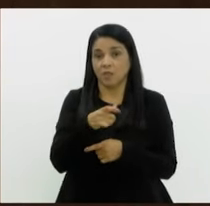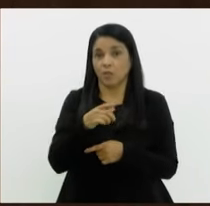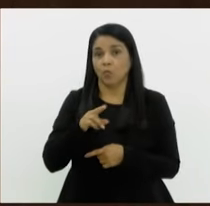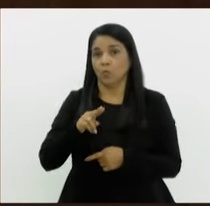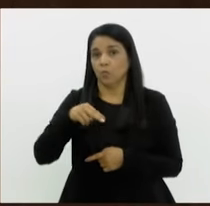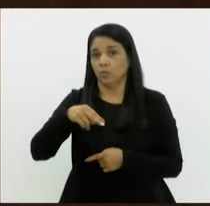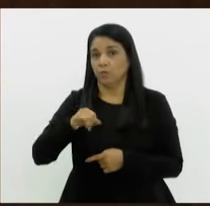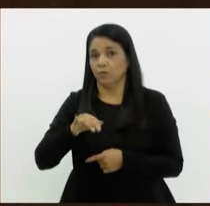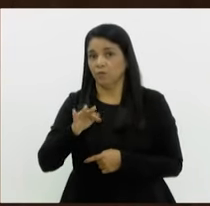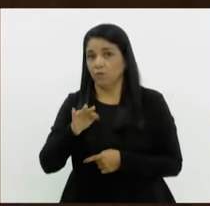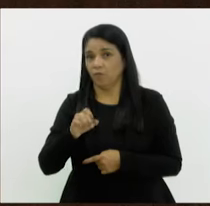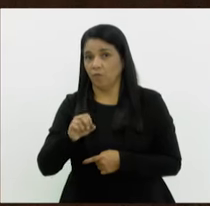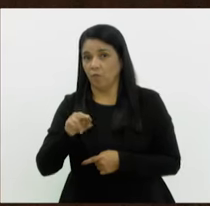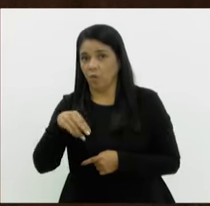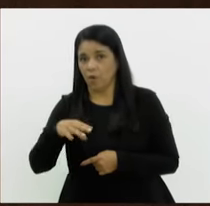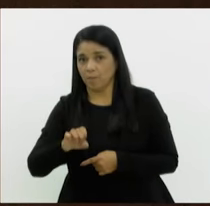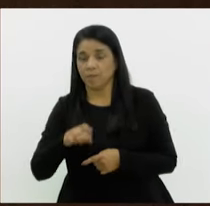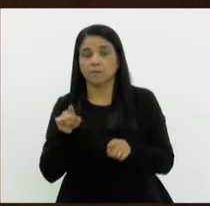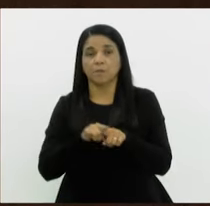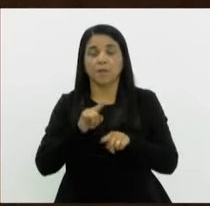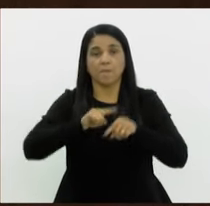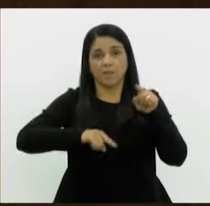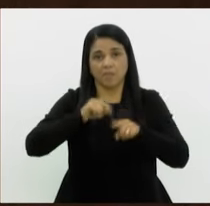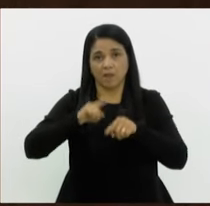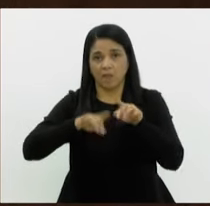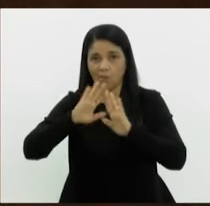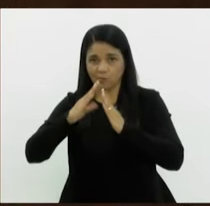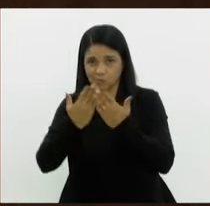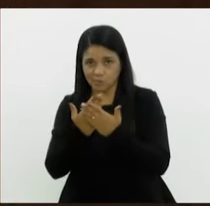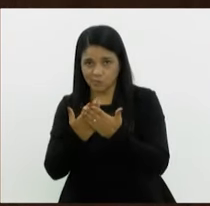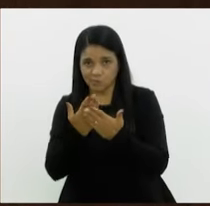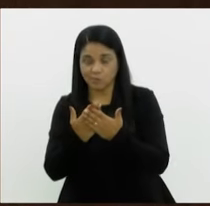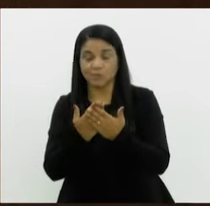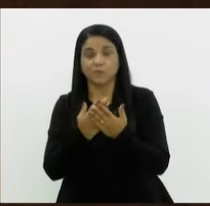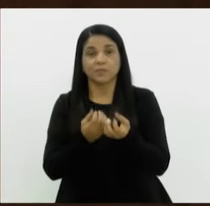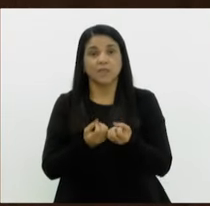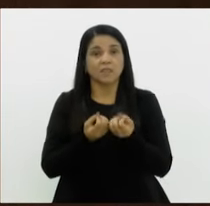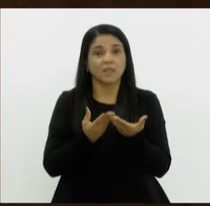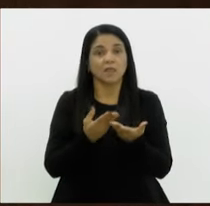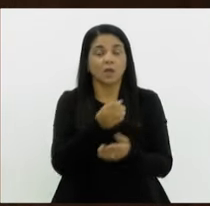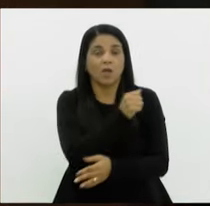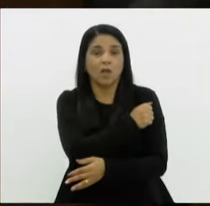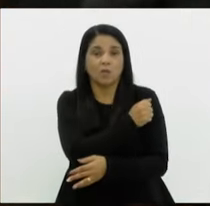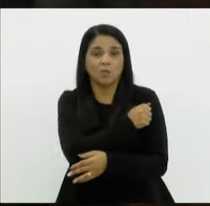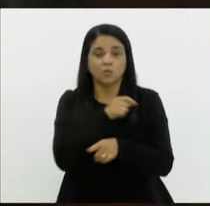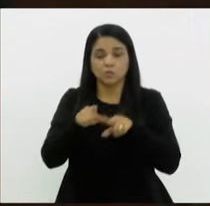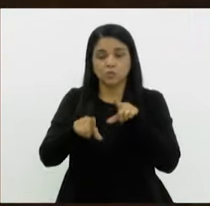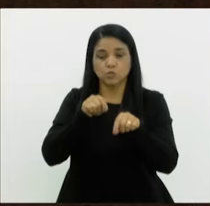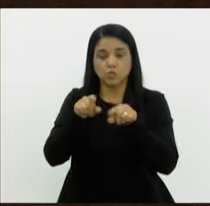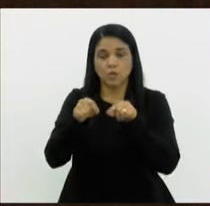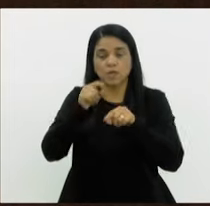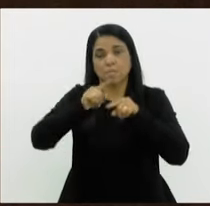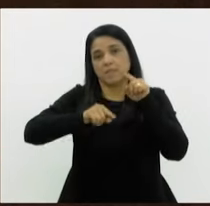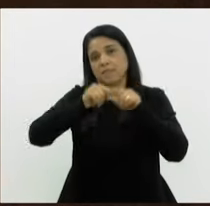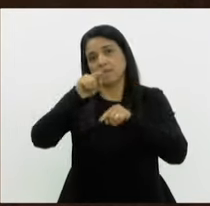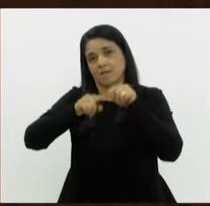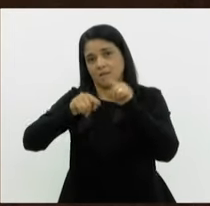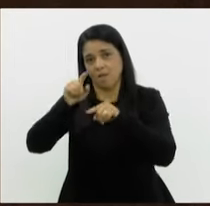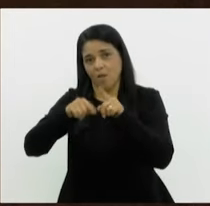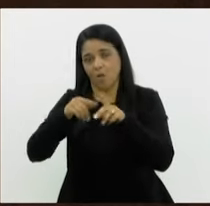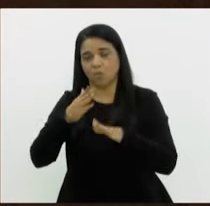como material escolar, dando ao nosso aluno a possibilidade de escolher o material que é do